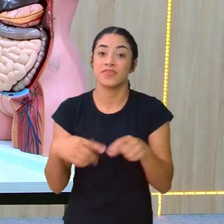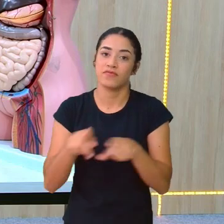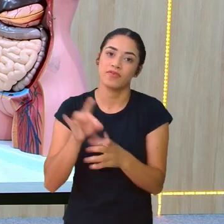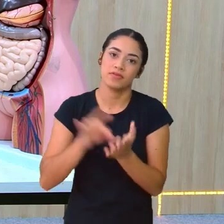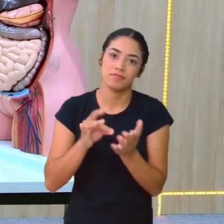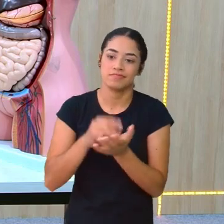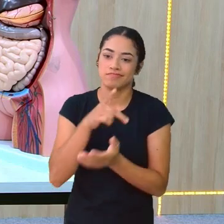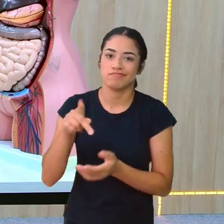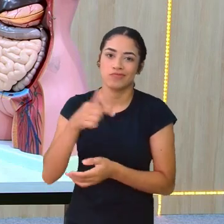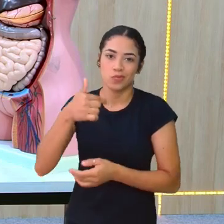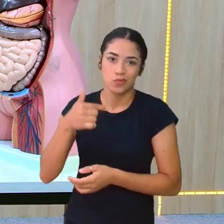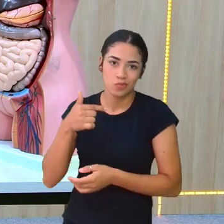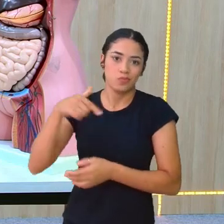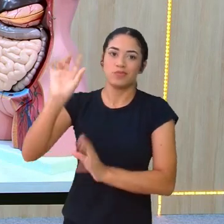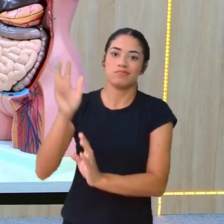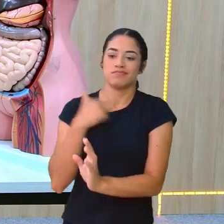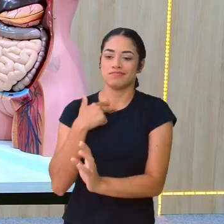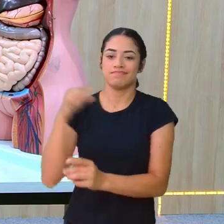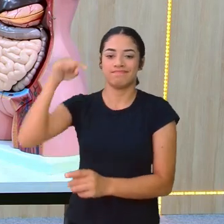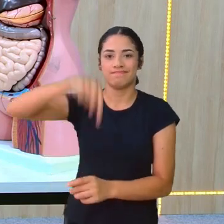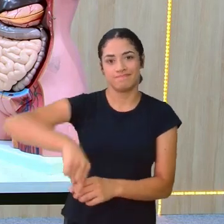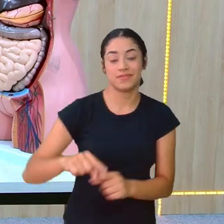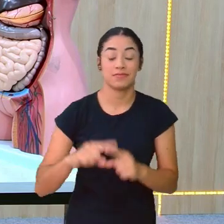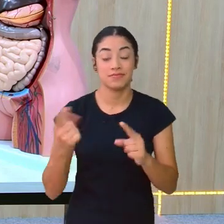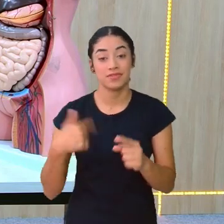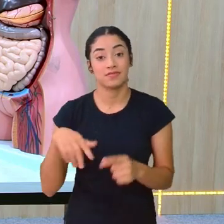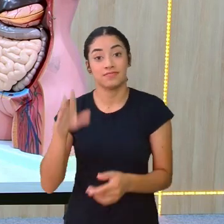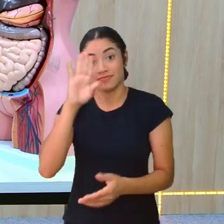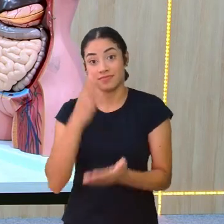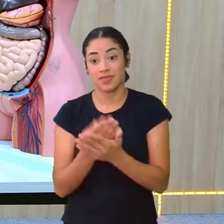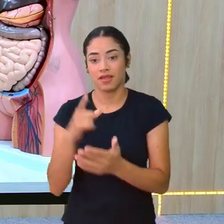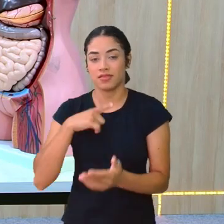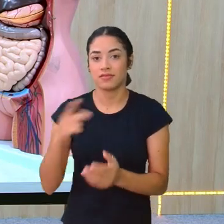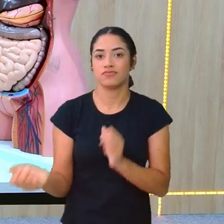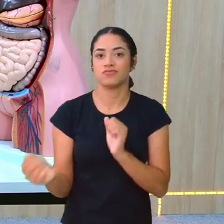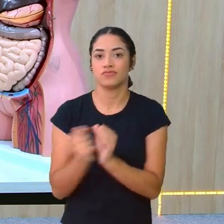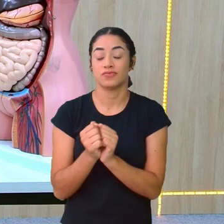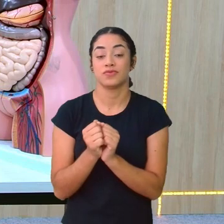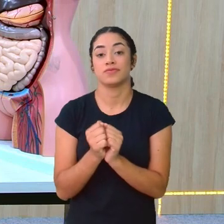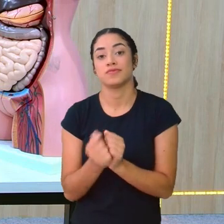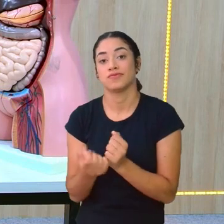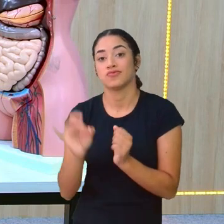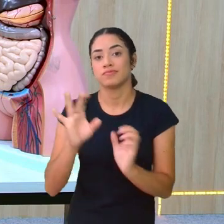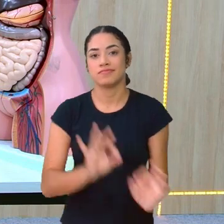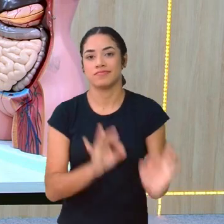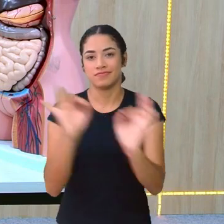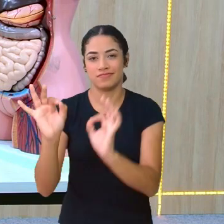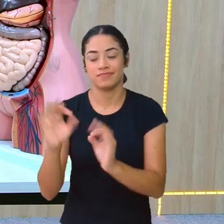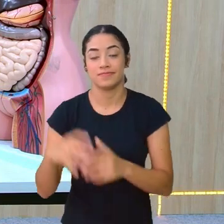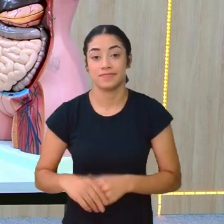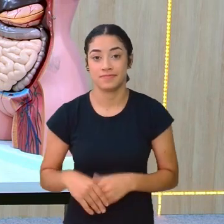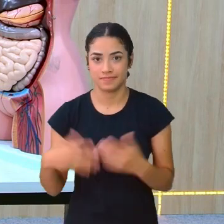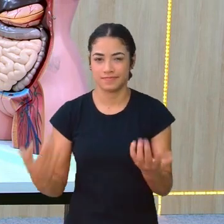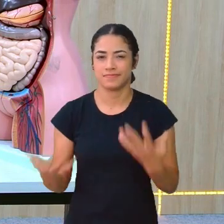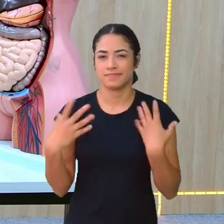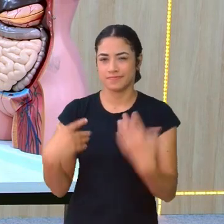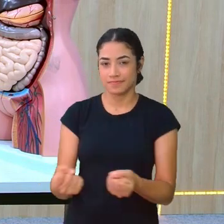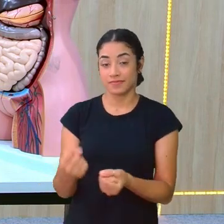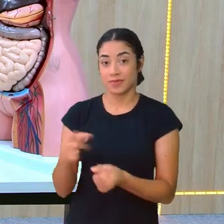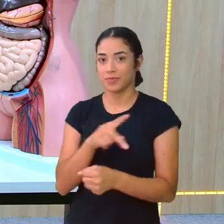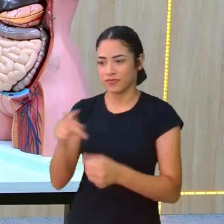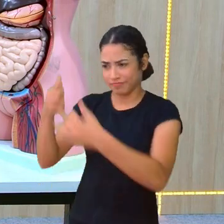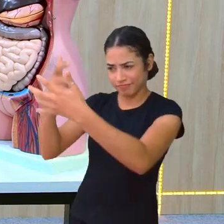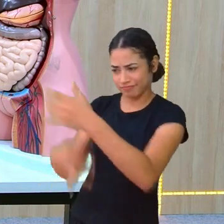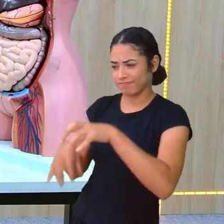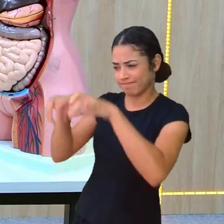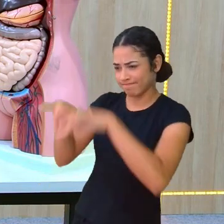outra demanda, mas eu acredito que ela está ligadinha aqui conosco. E vamos lá, né? A professora Adriana está ali atenta ao